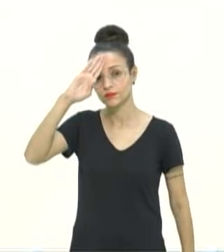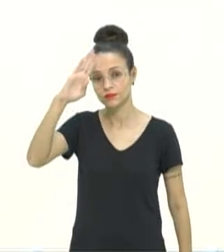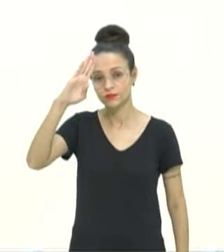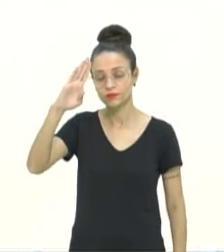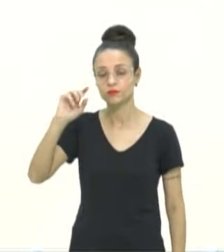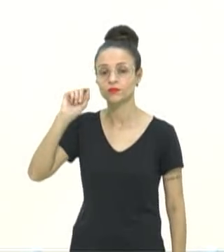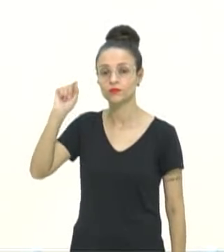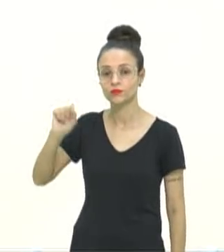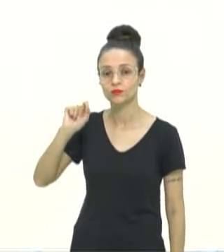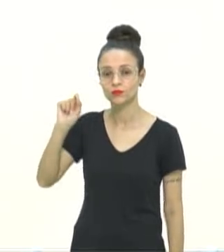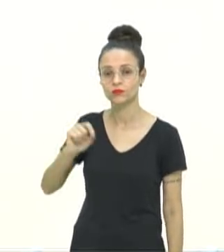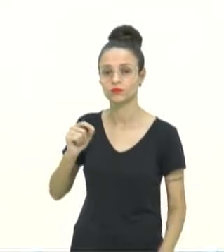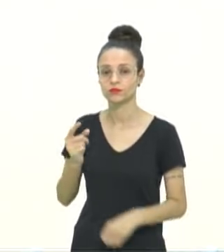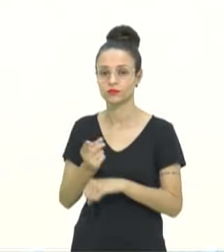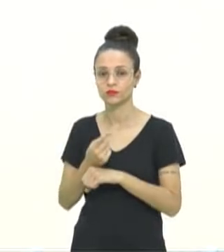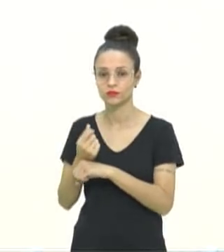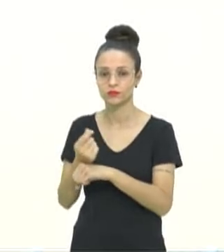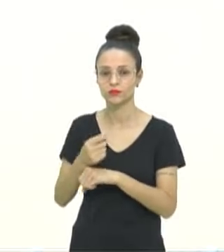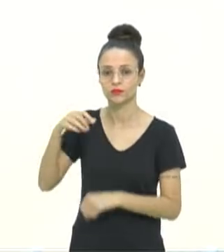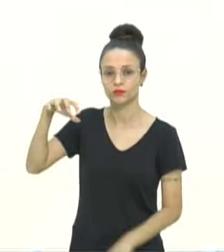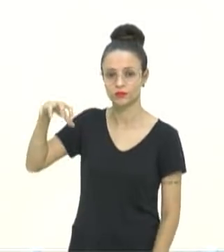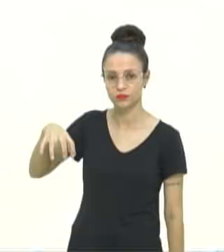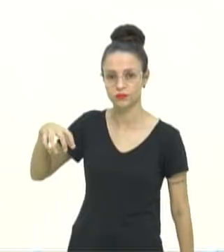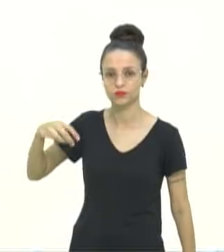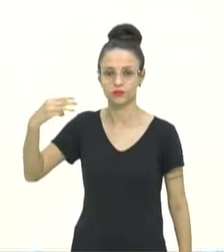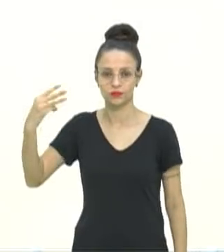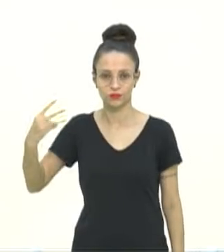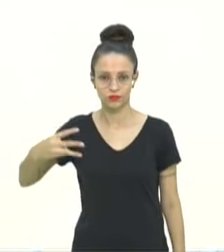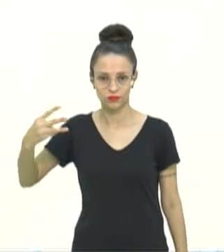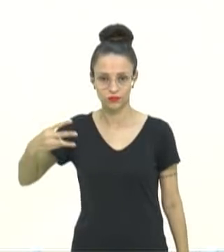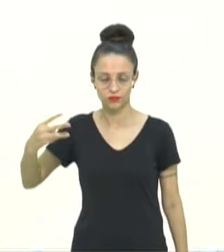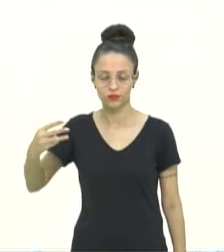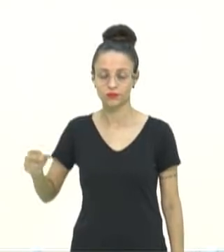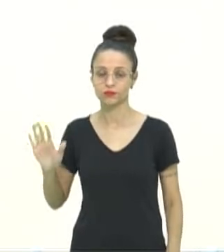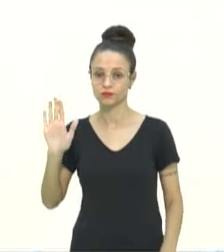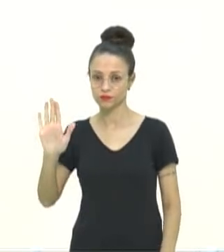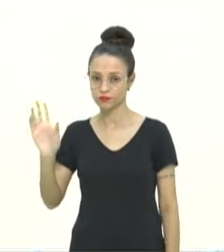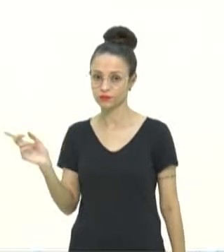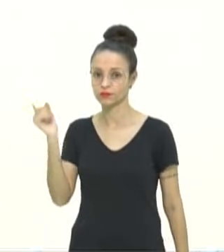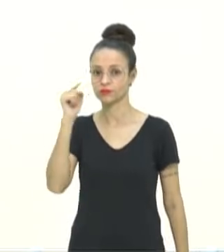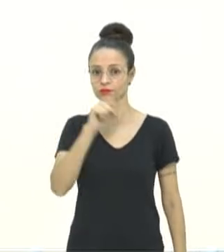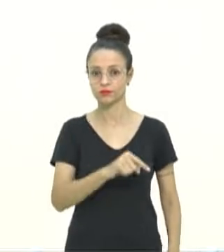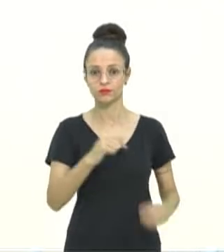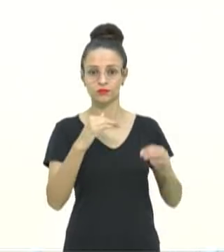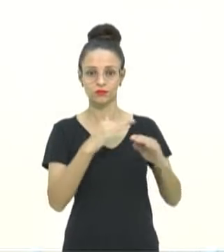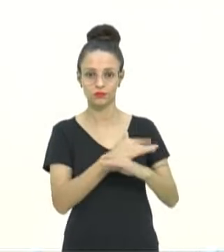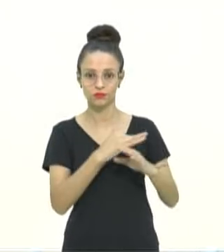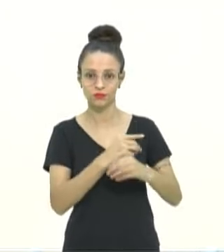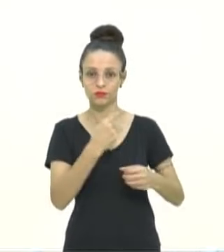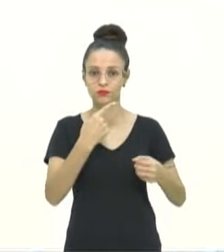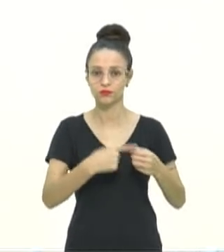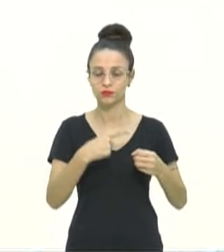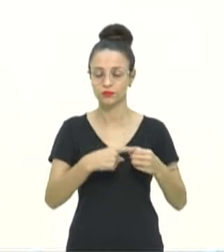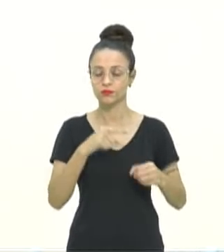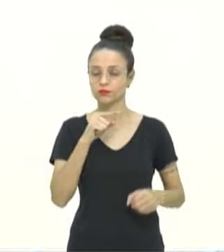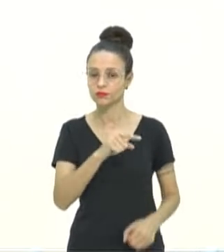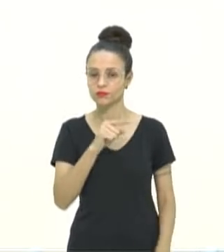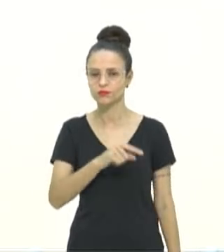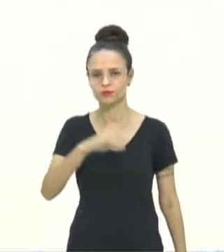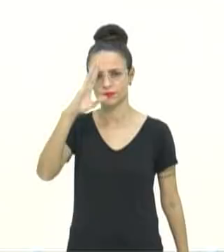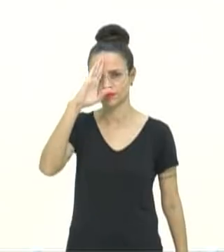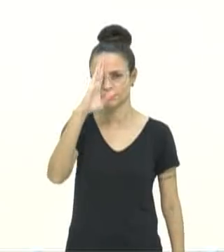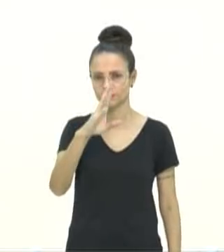predominantemente atividades vinculadas ao setor terciário. Já o espaço urbano reúne